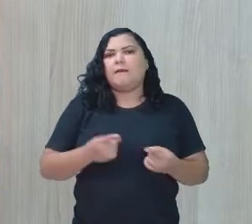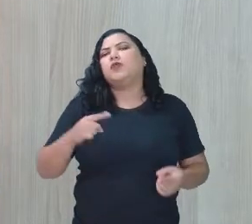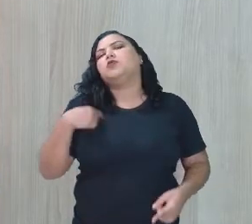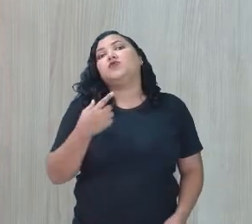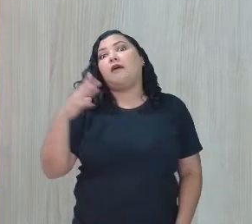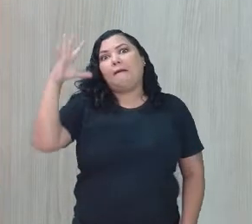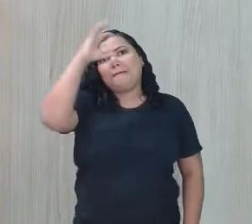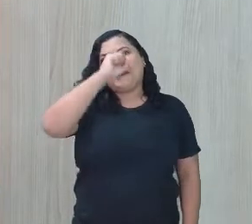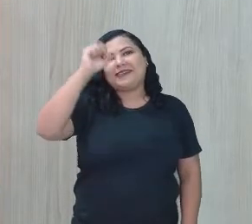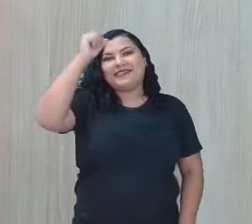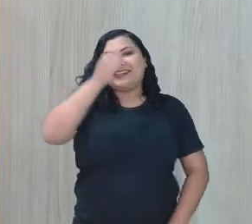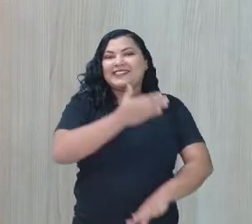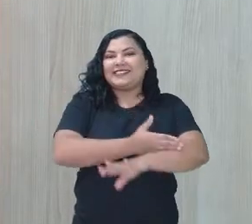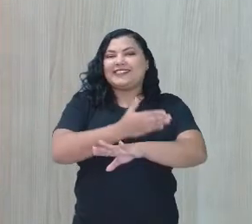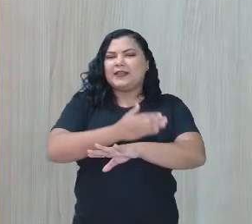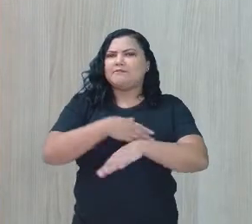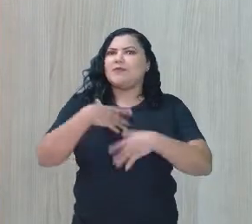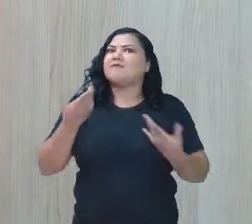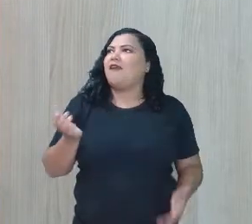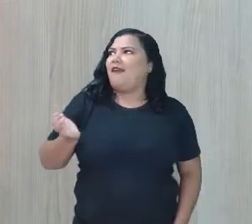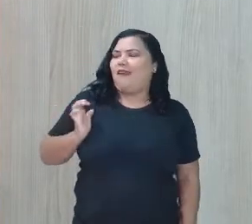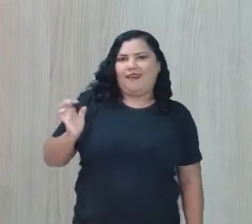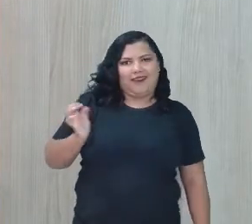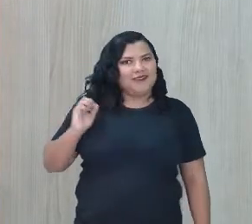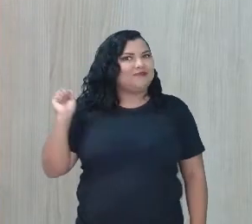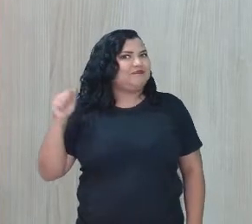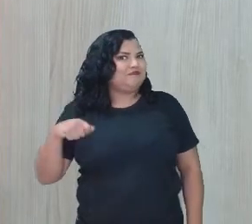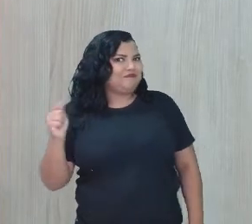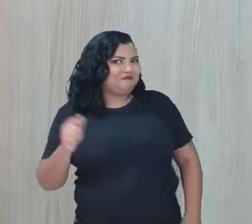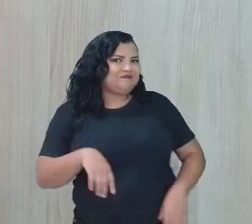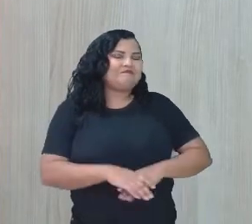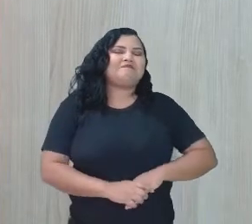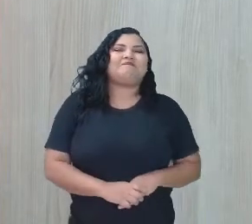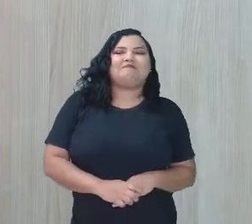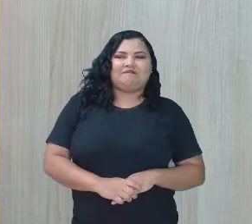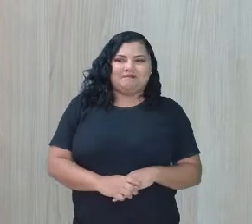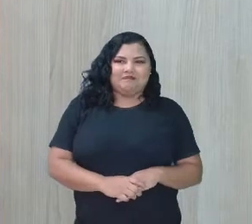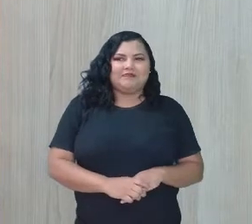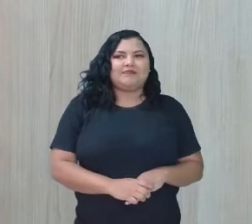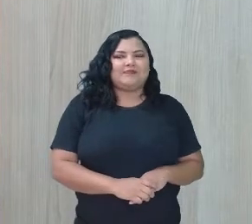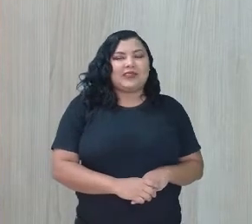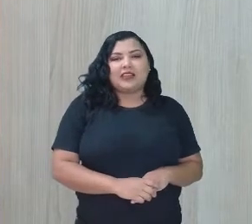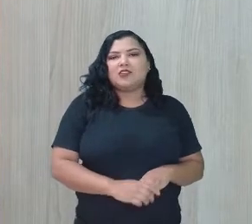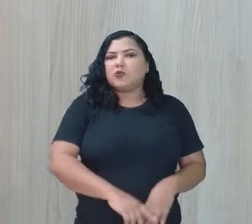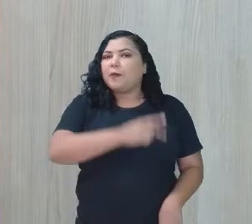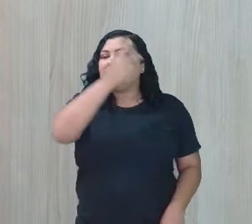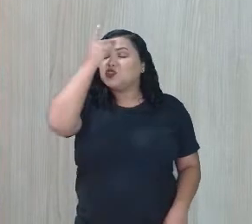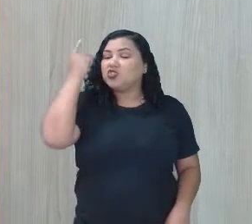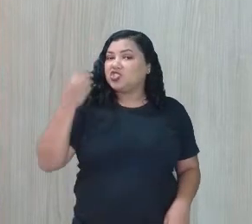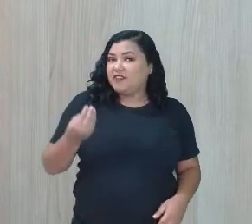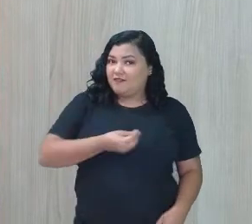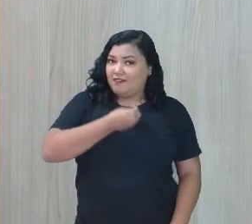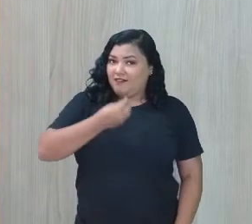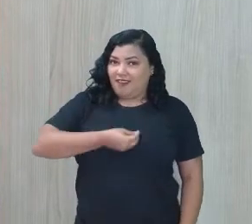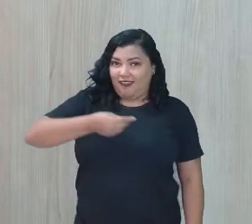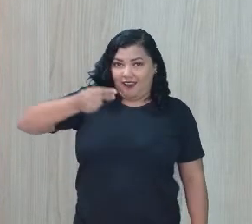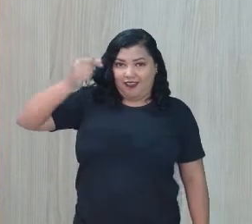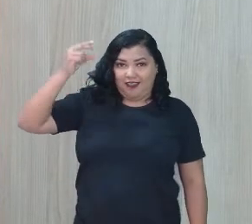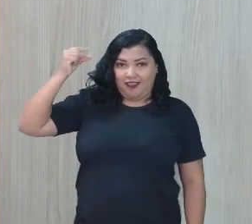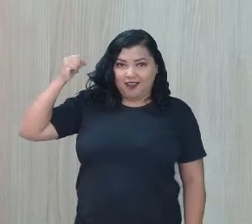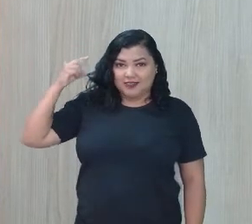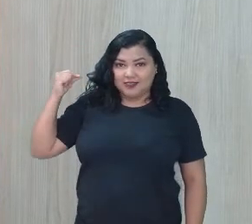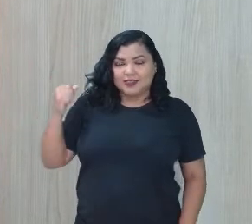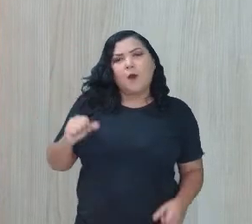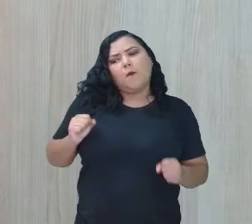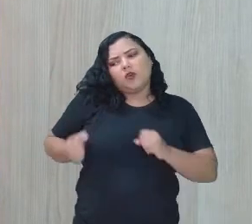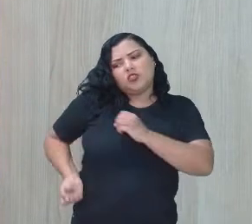aprender que a Idade Média, ela foi muito mais rica do que as pessoas imaginam. Né? Inclusive, as pessoas que viviam na Idade Média, de repente, produziam